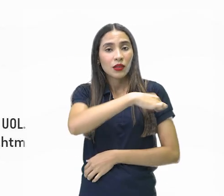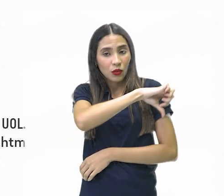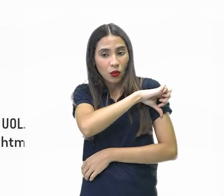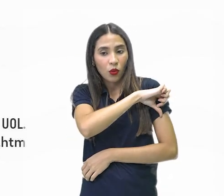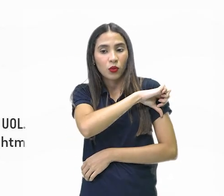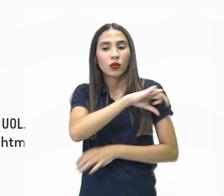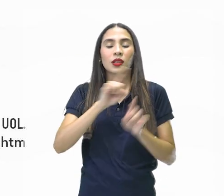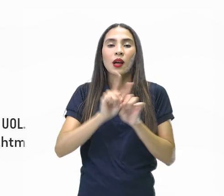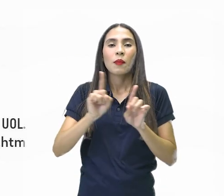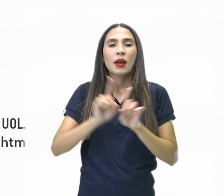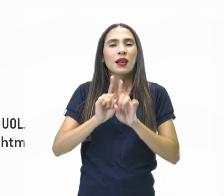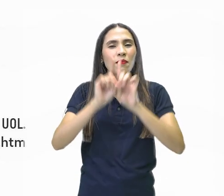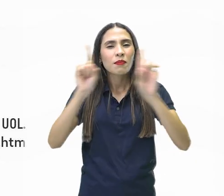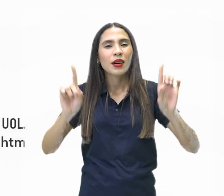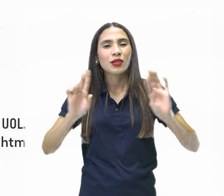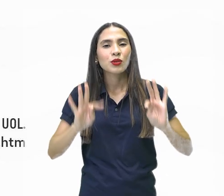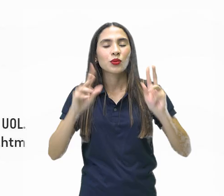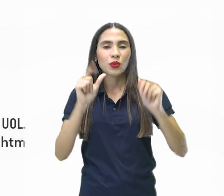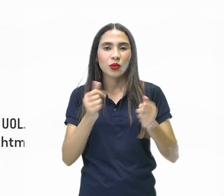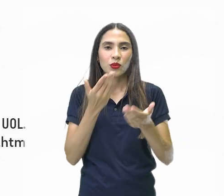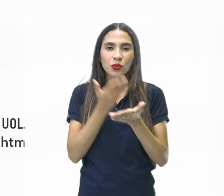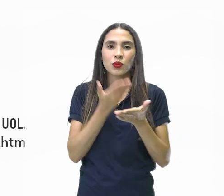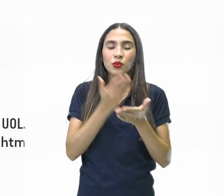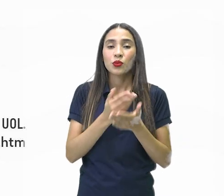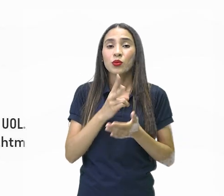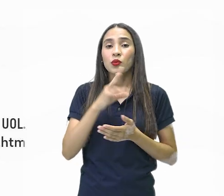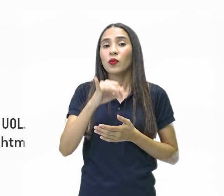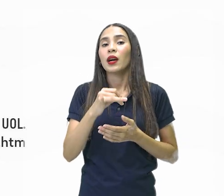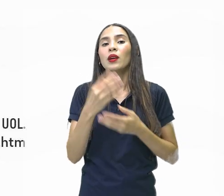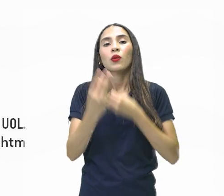ensino fundamental, mas todo esse estudo,